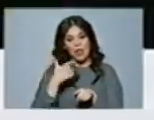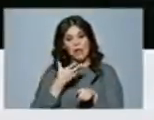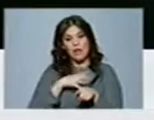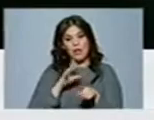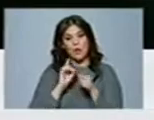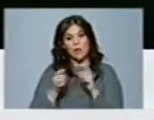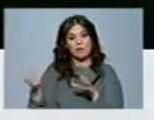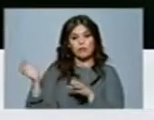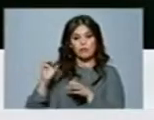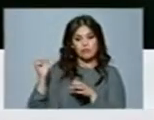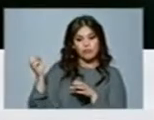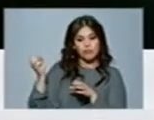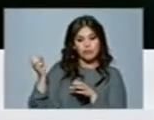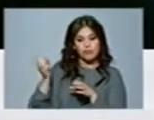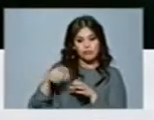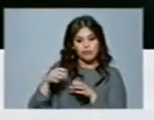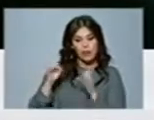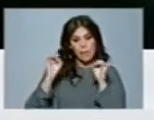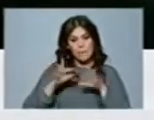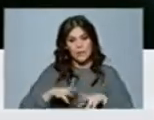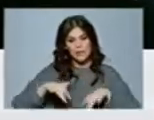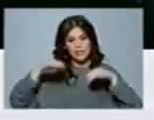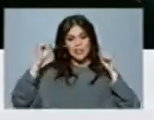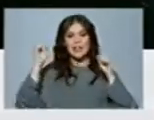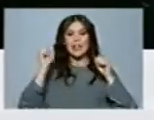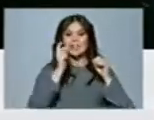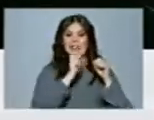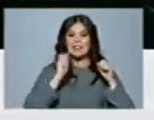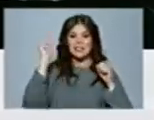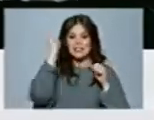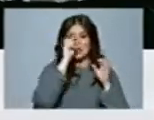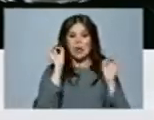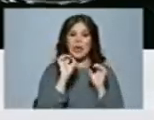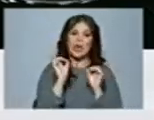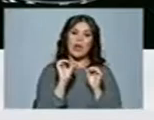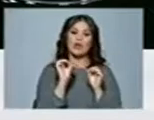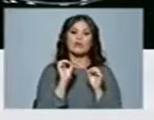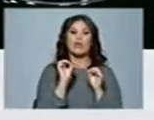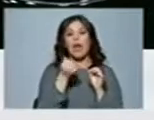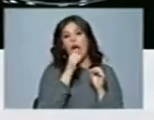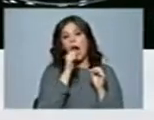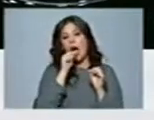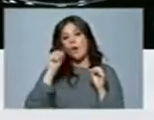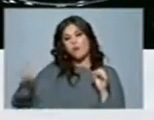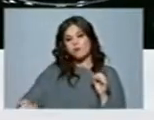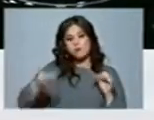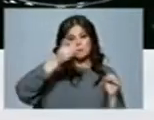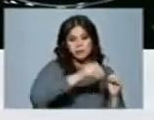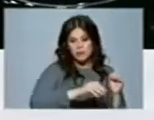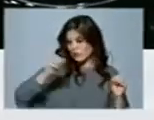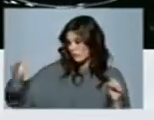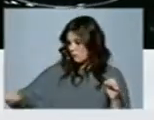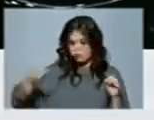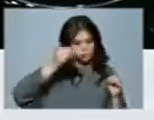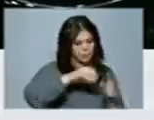adição para vocês verem. Vai fazer a magia da televisão. Não, vou adicionar mesmo o tal caldo para colocar aqui, a colocar